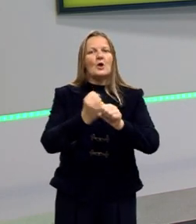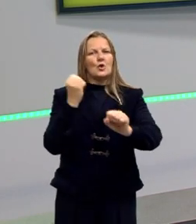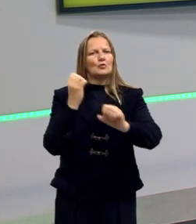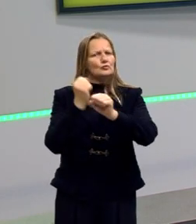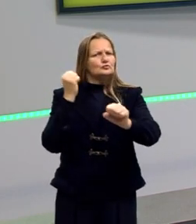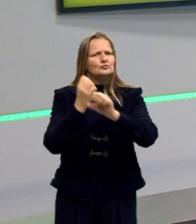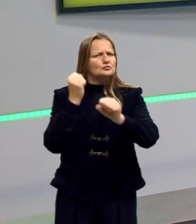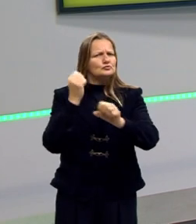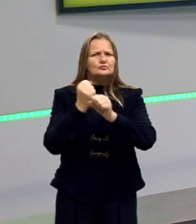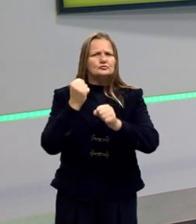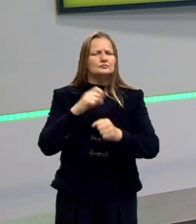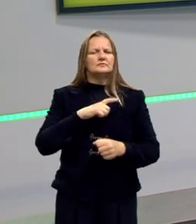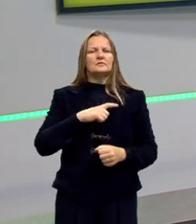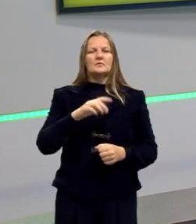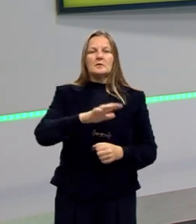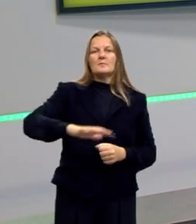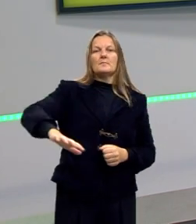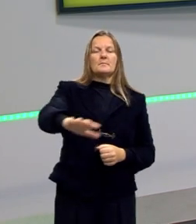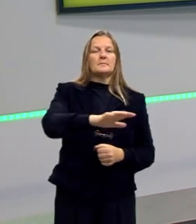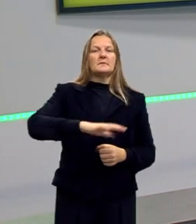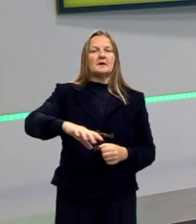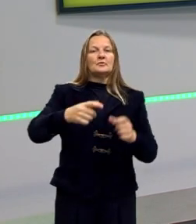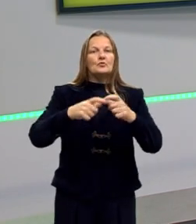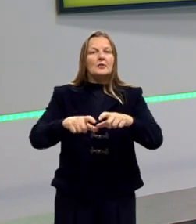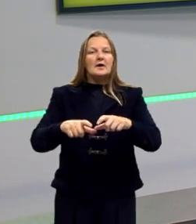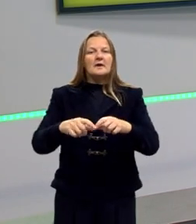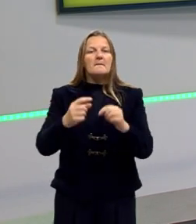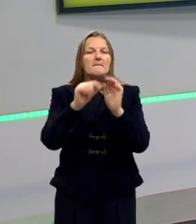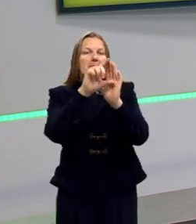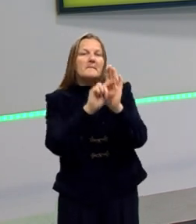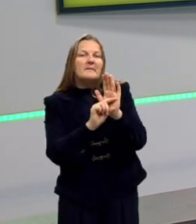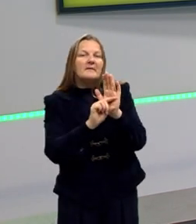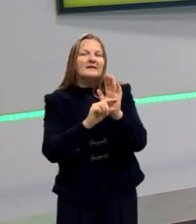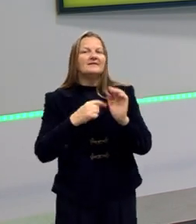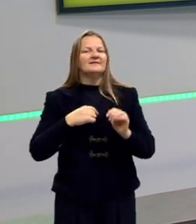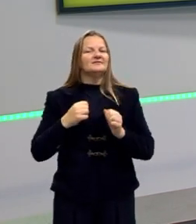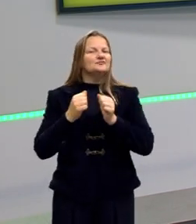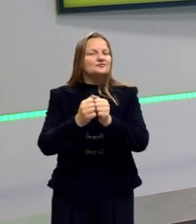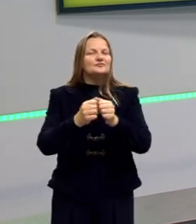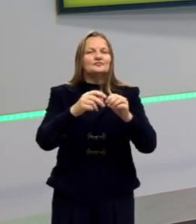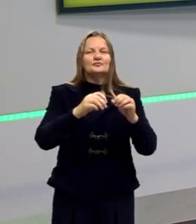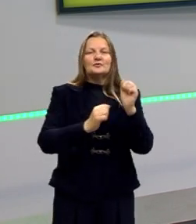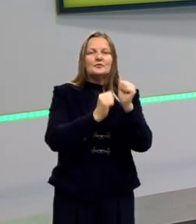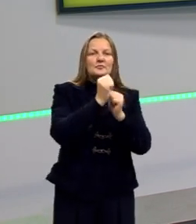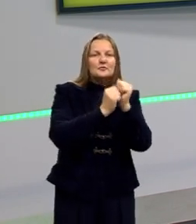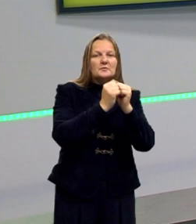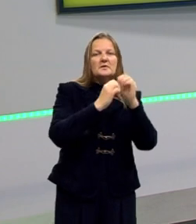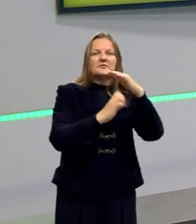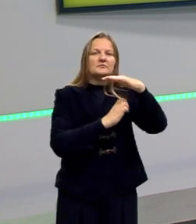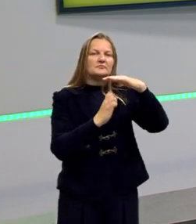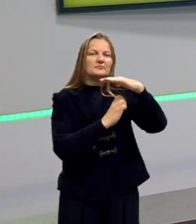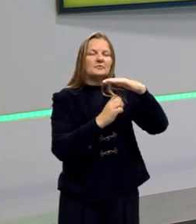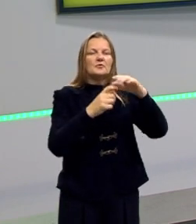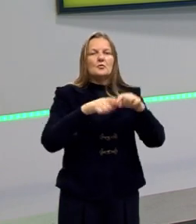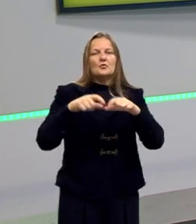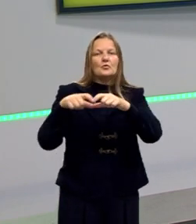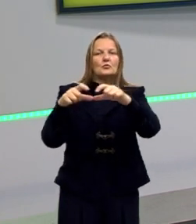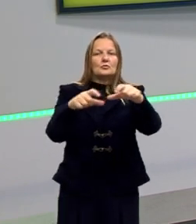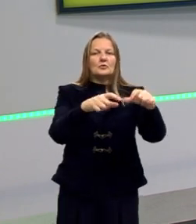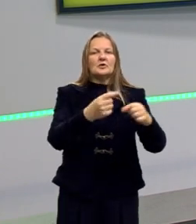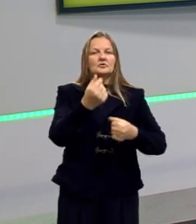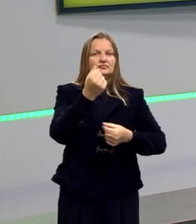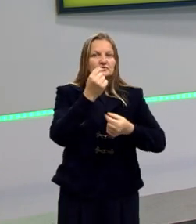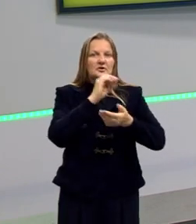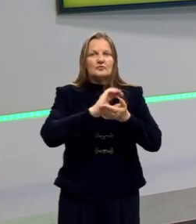imprescindível para o mercado um local que seja mais barato e ele vai carregar e o seu seu seu seu